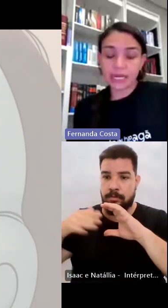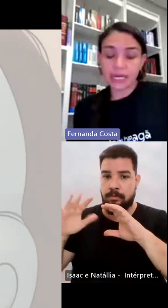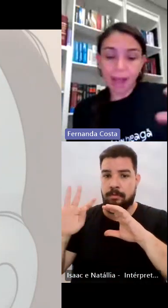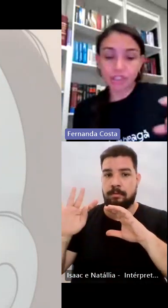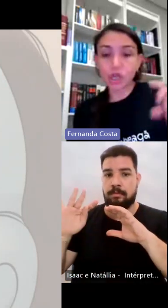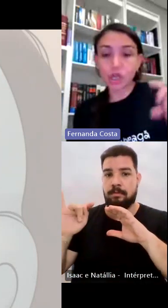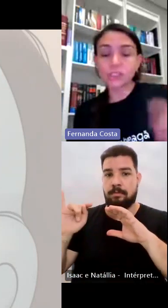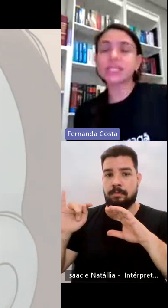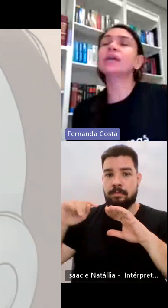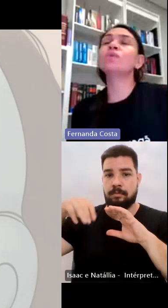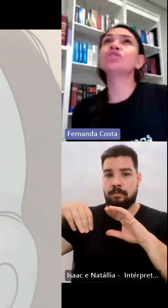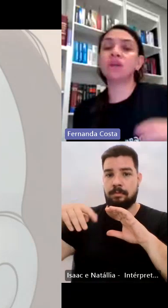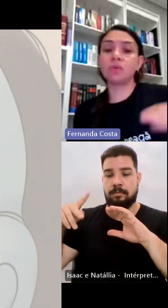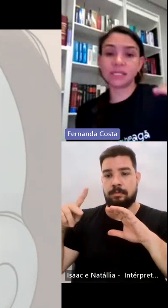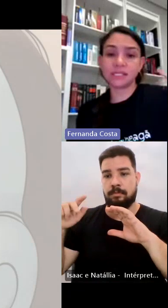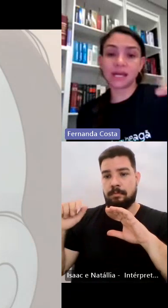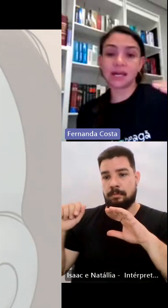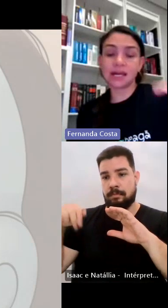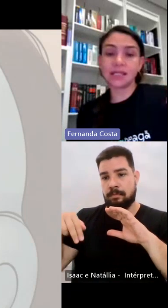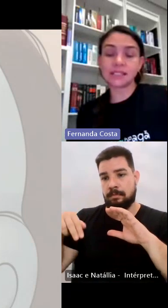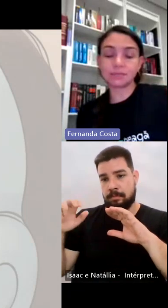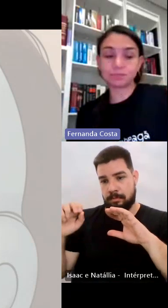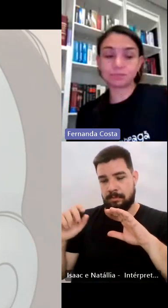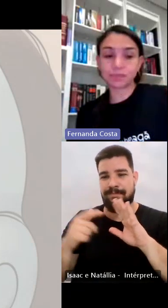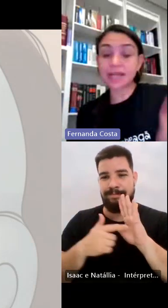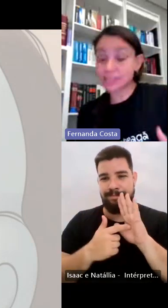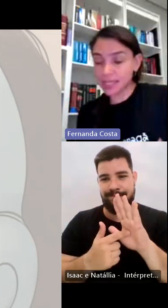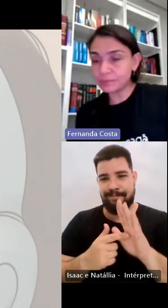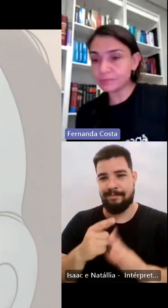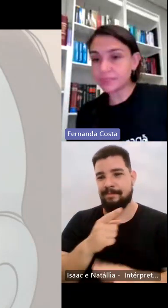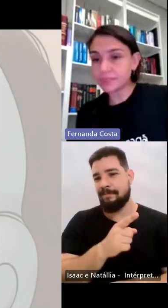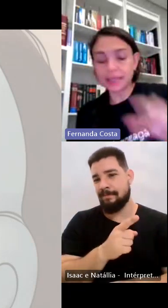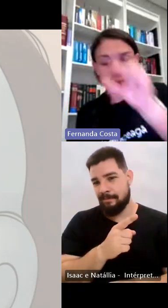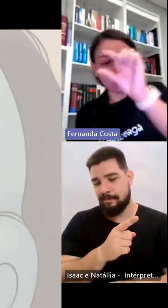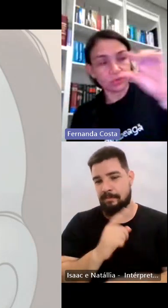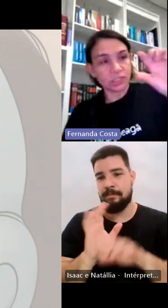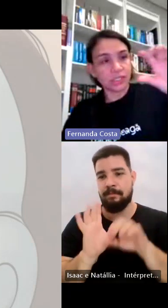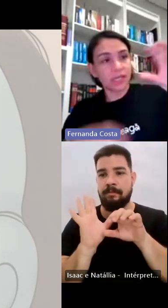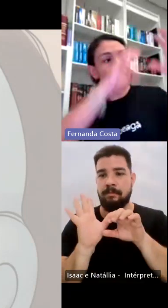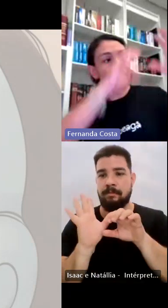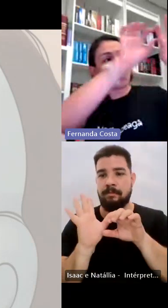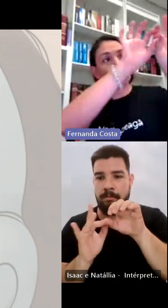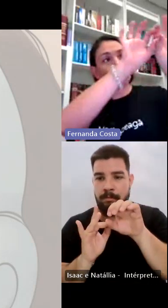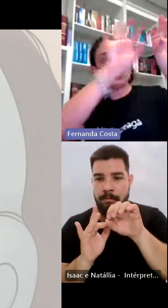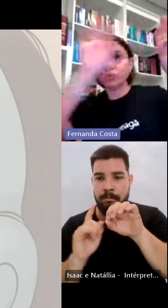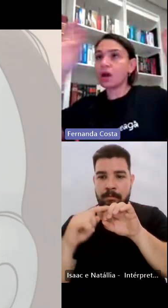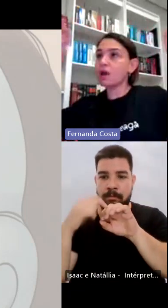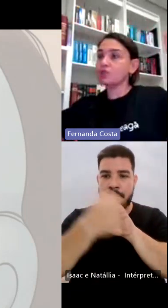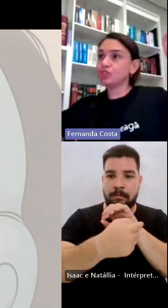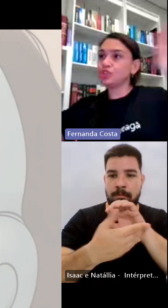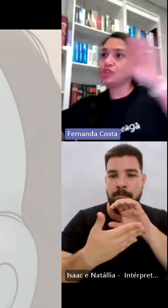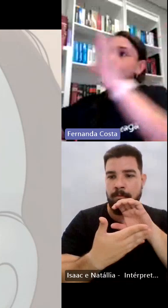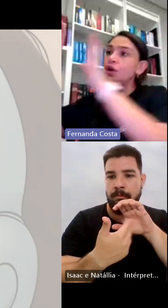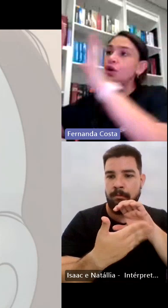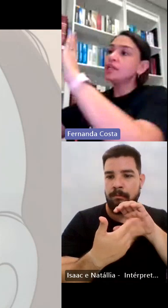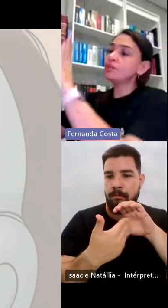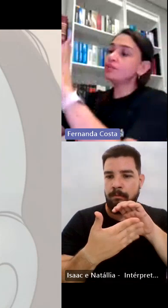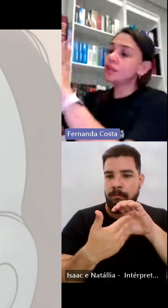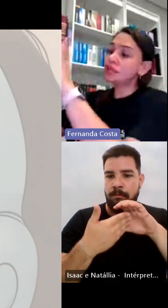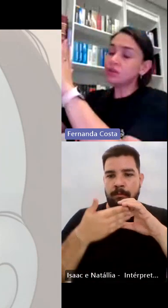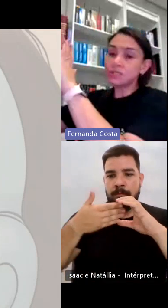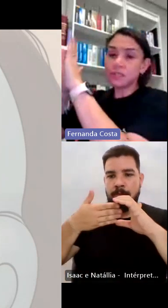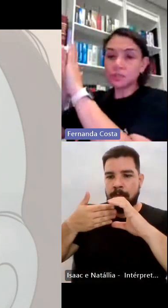depois daquela parte que eu mostrei, onde estão a cera, né? Nós temos lá o conduto auditivo,